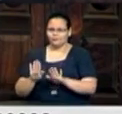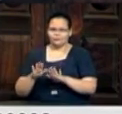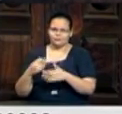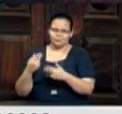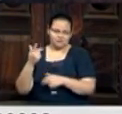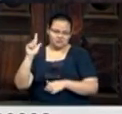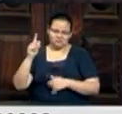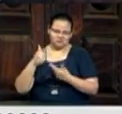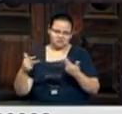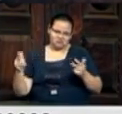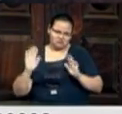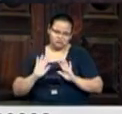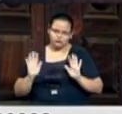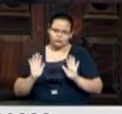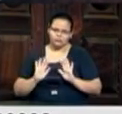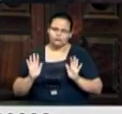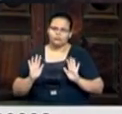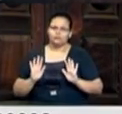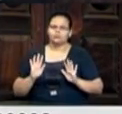outra coisa.